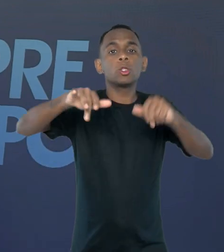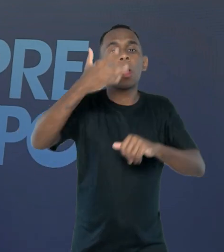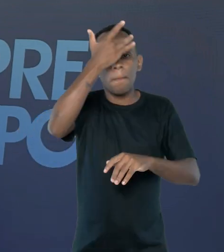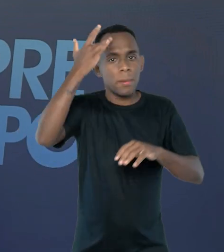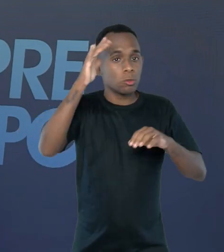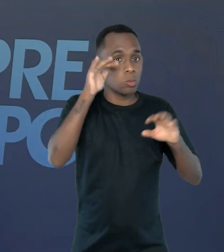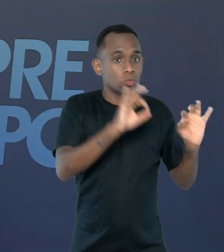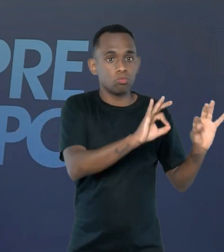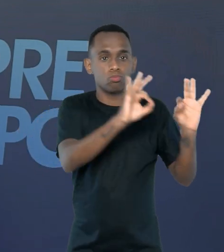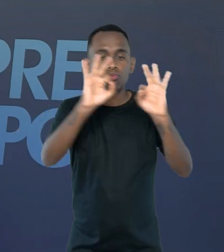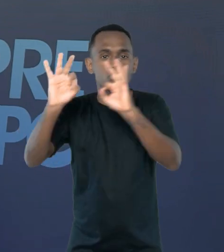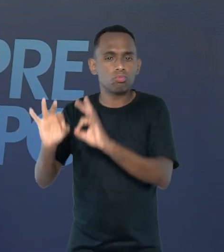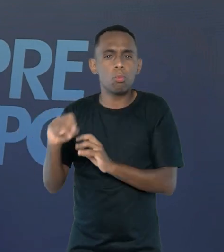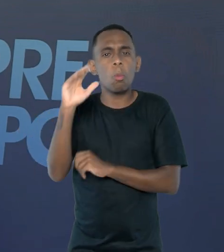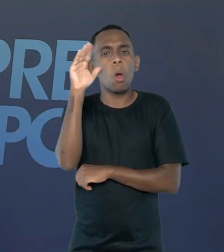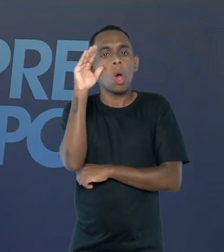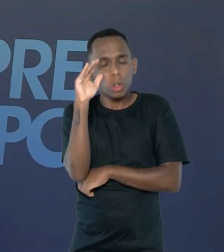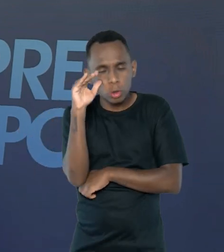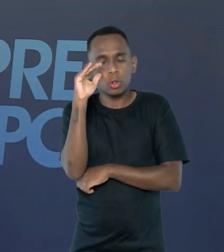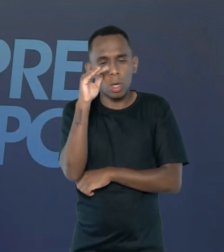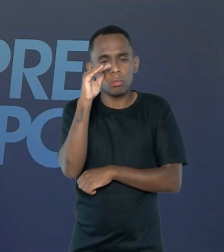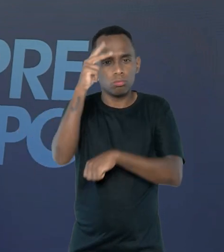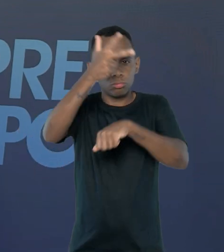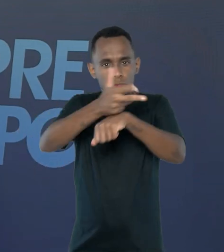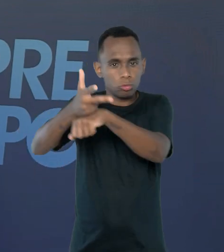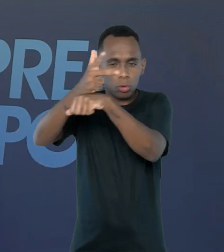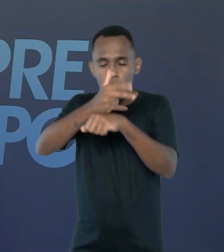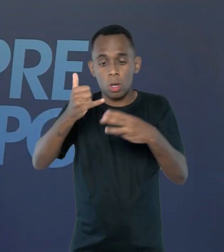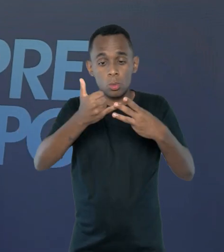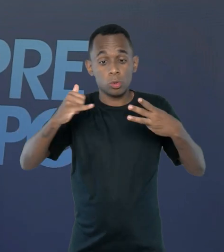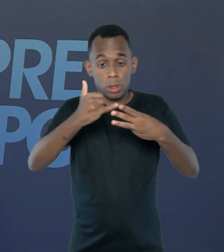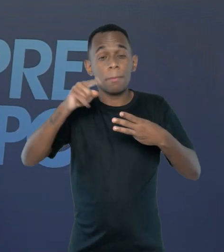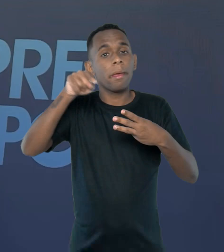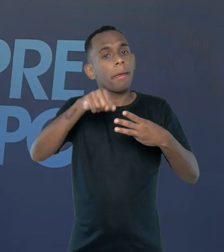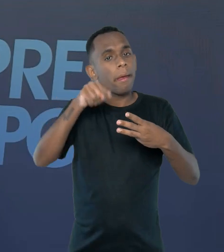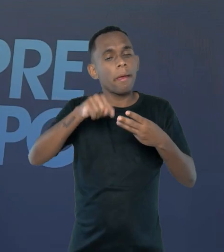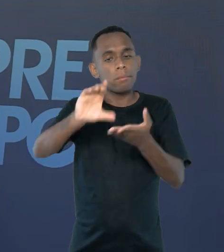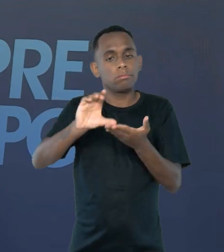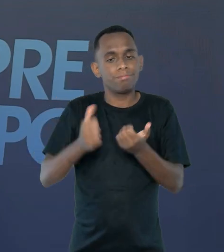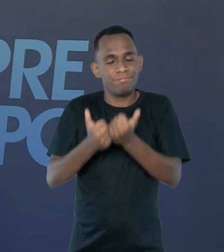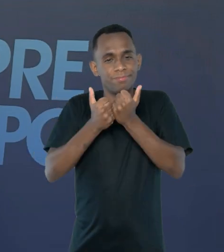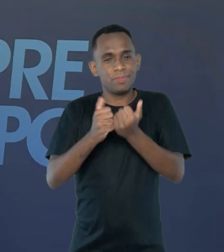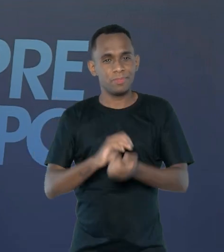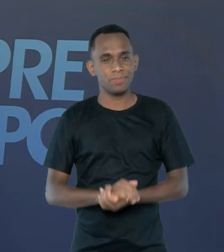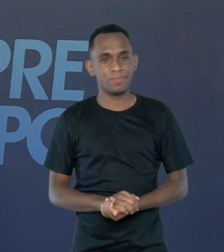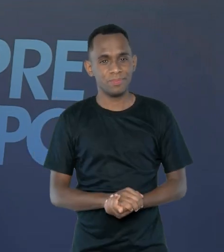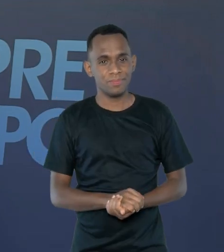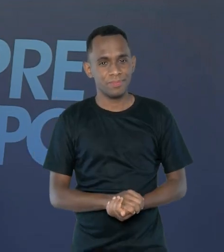vendo, para assistir ao vídeo institucional da CEMIG, que é a nossa patrocinadora.